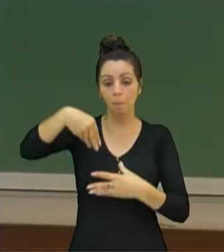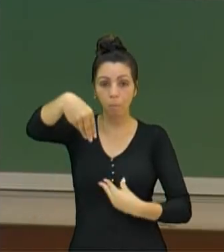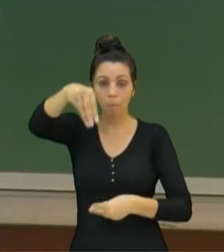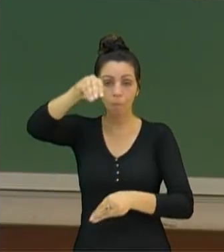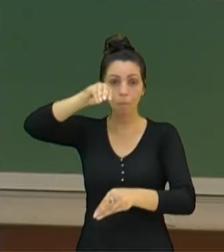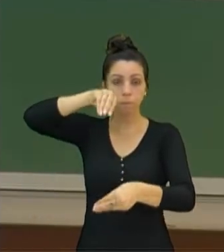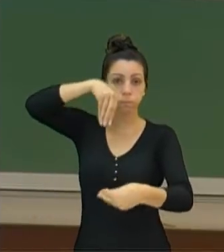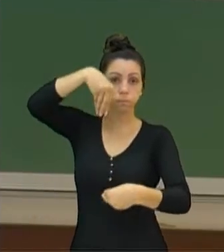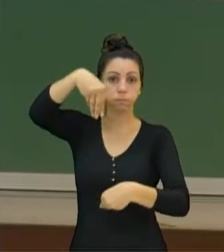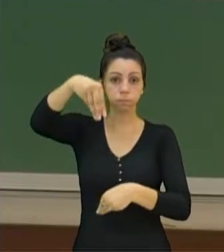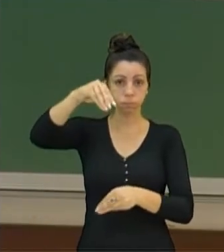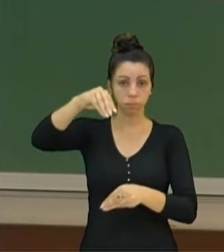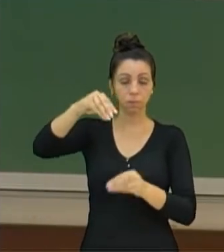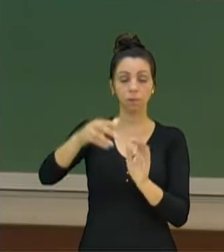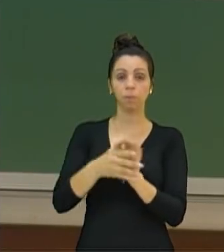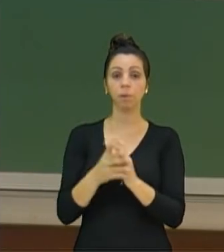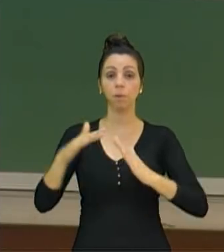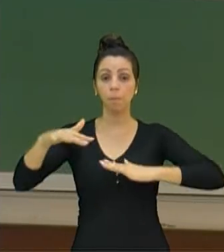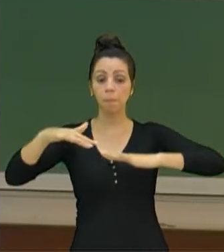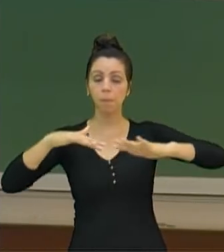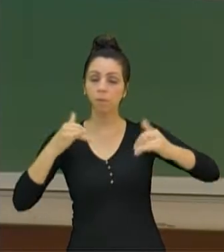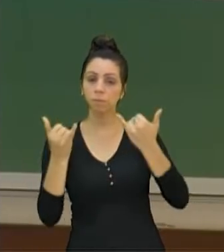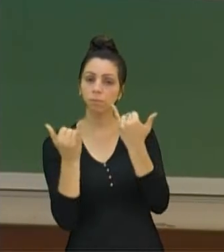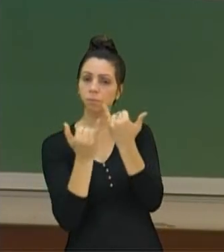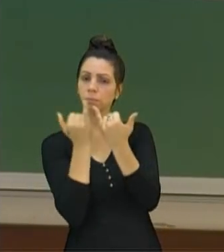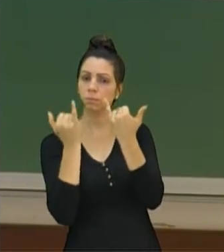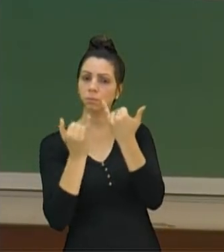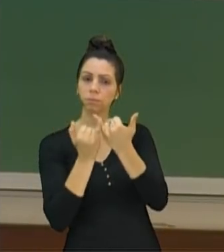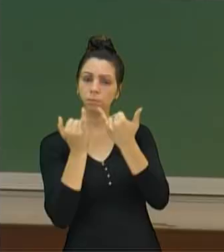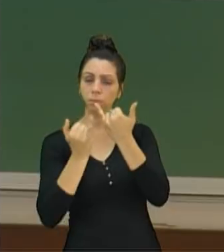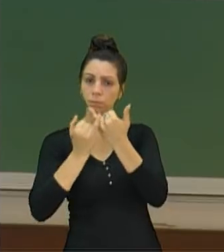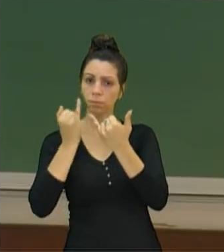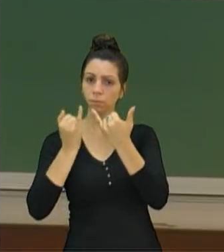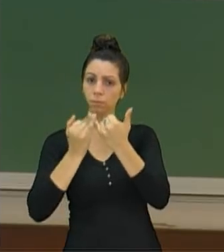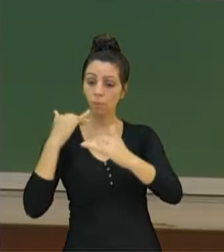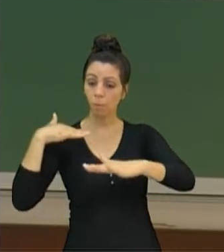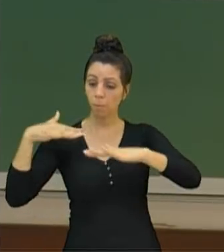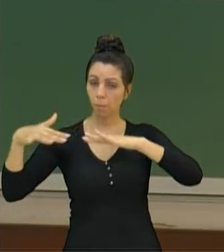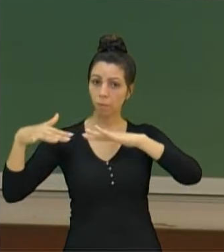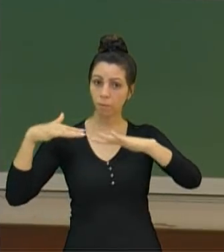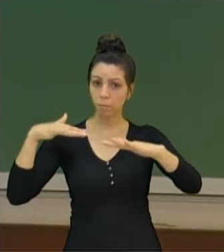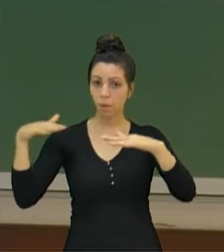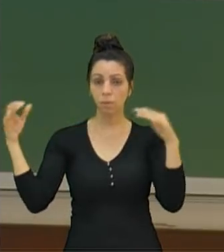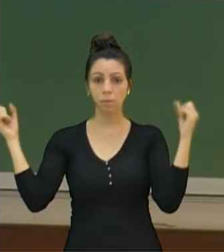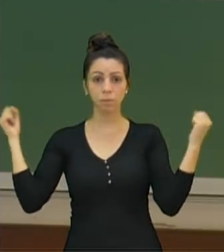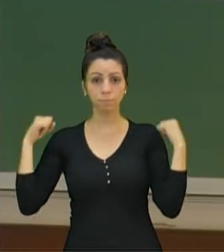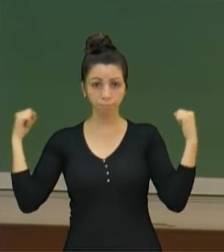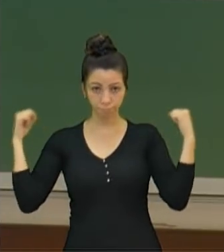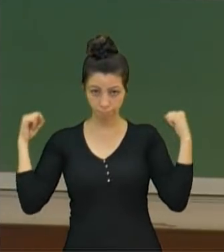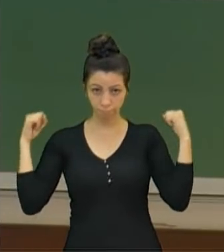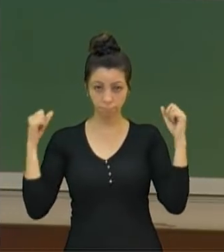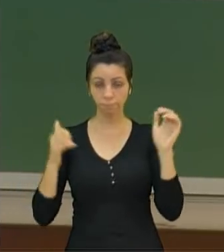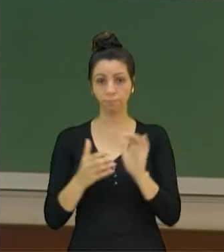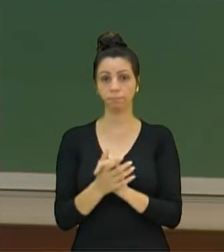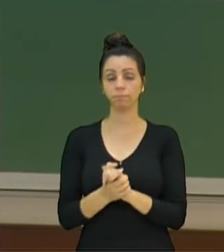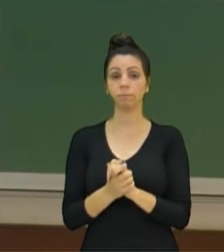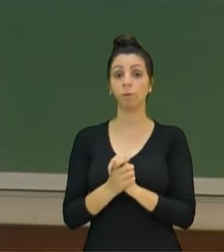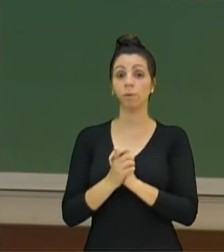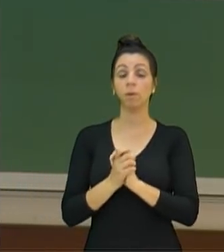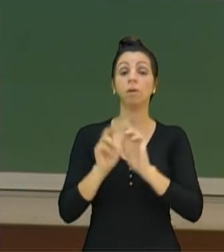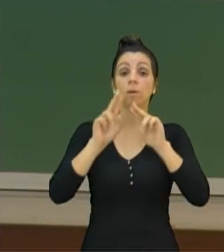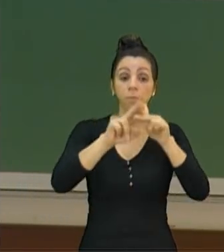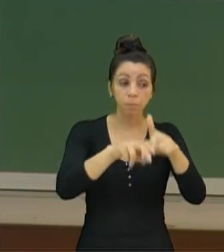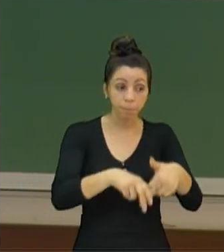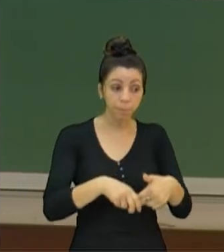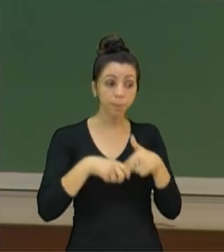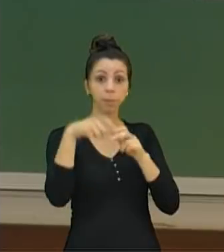Ele executa movimentos muito parecidos com os movimentos da ginástica, por exemplo. Por isso, esse atleta ele